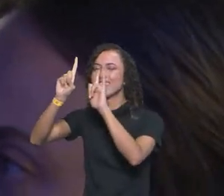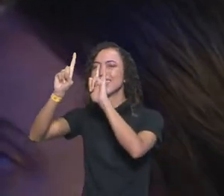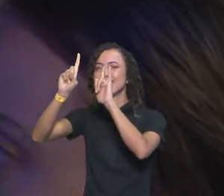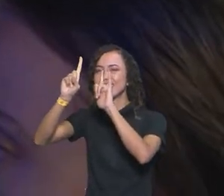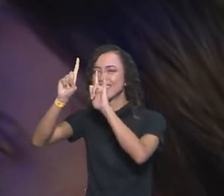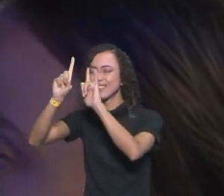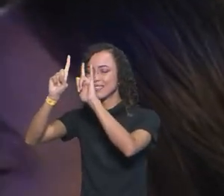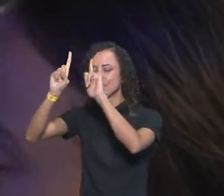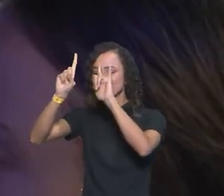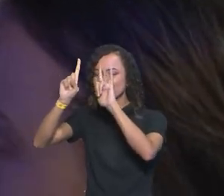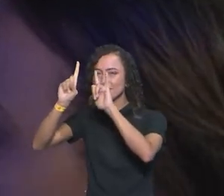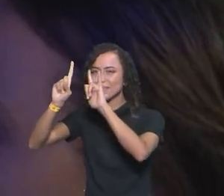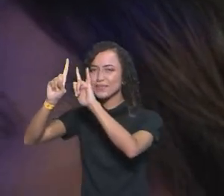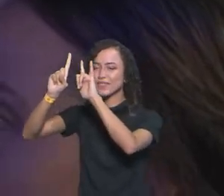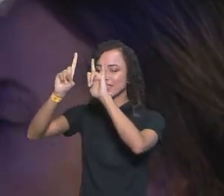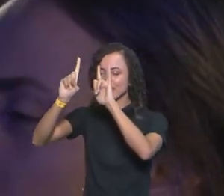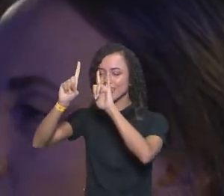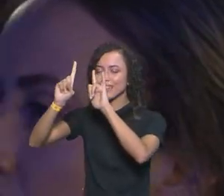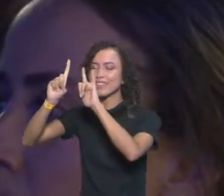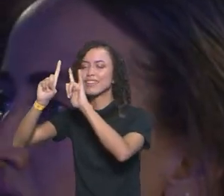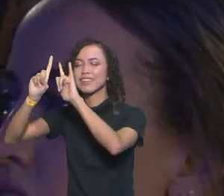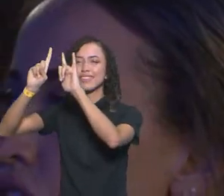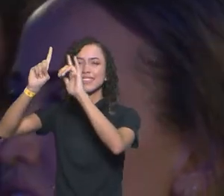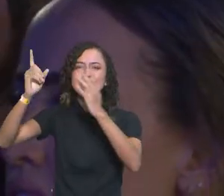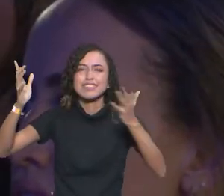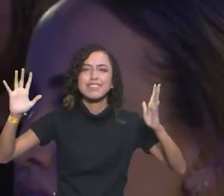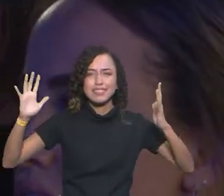eu te amo